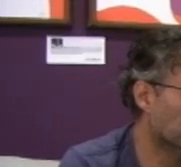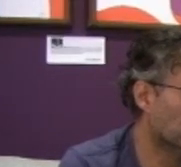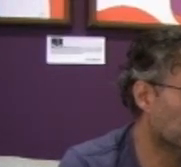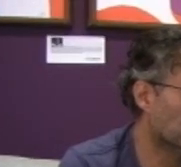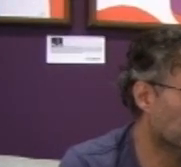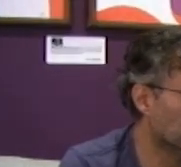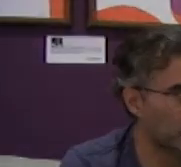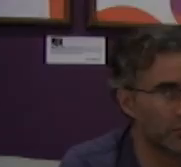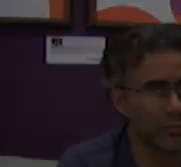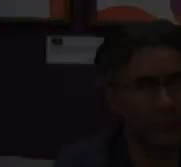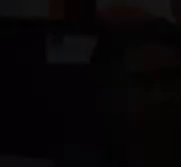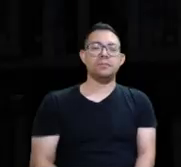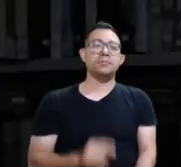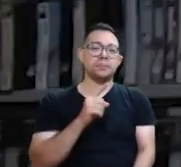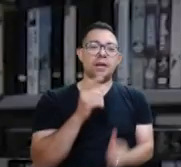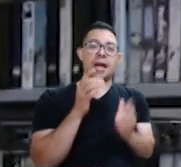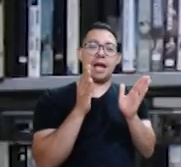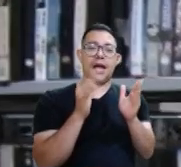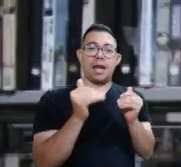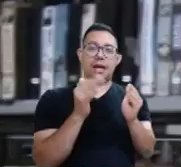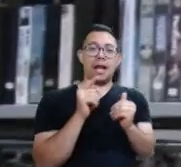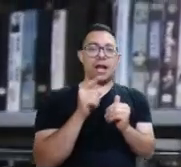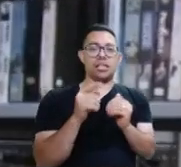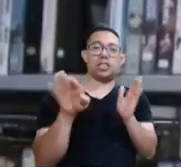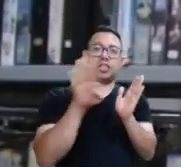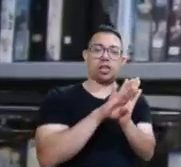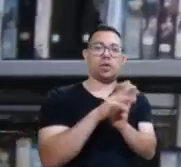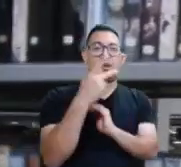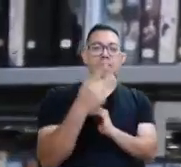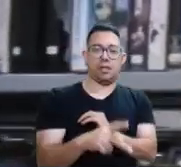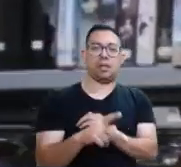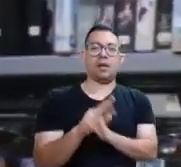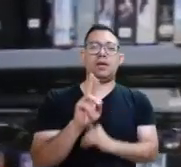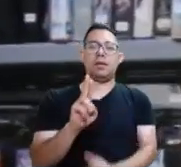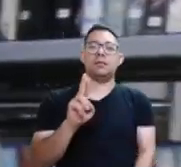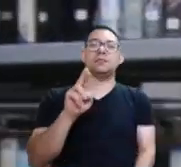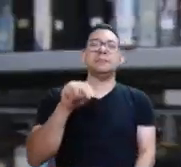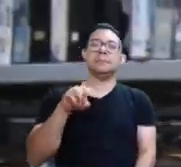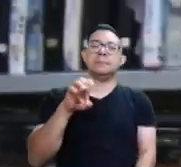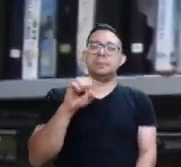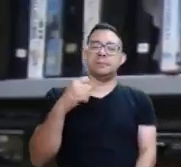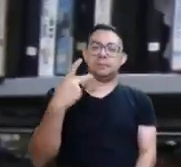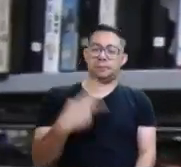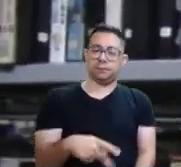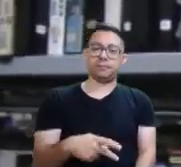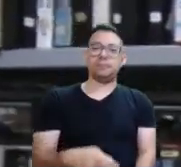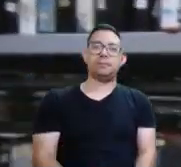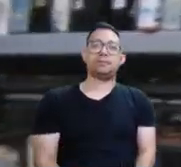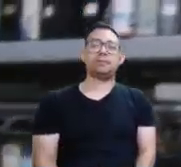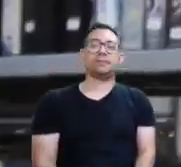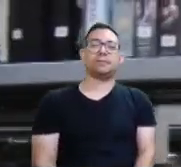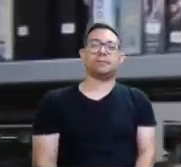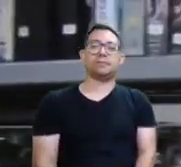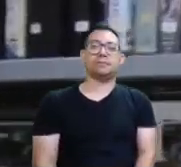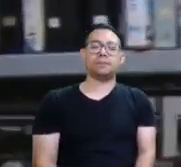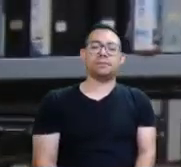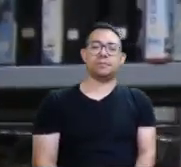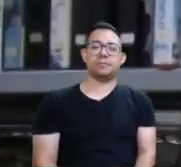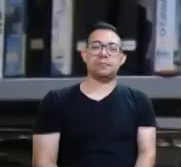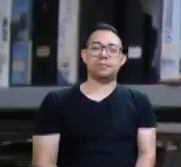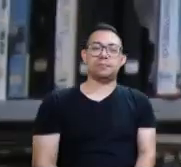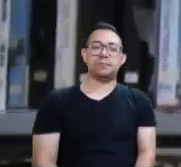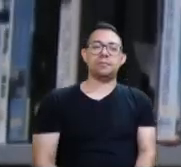da história de Franca. As caixas que chegaram até a Unesp depois que foi feita a primeira embalagem